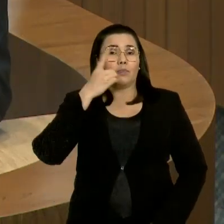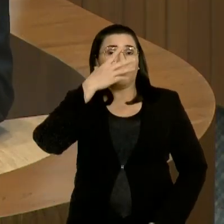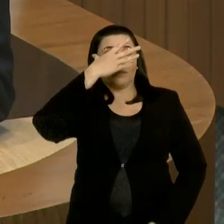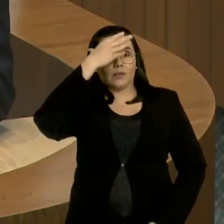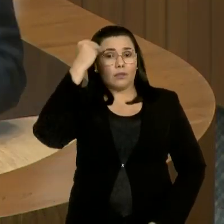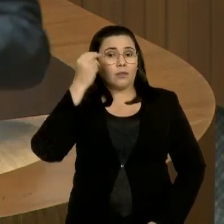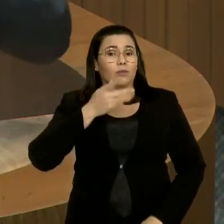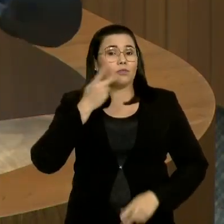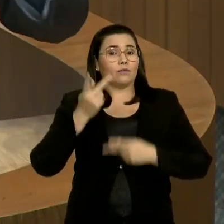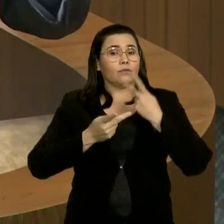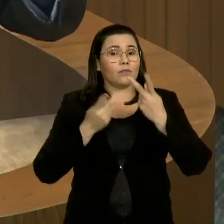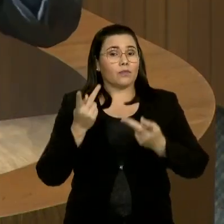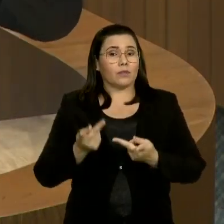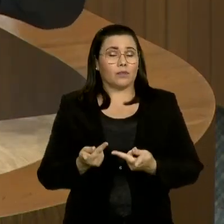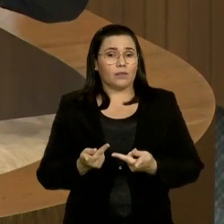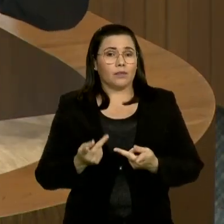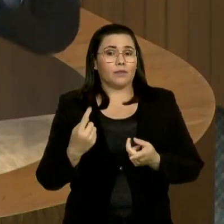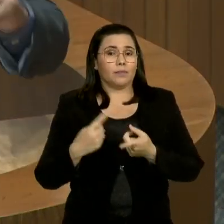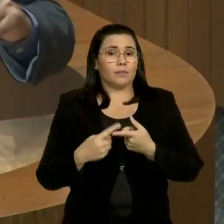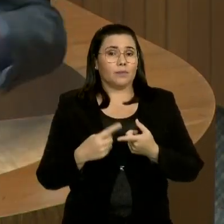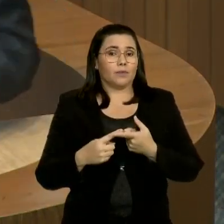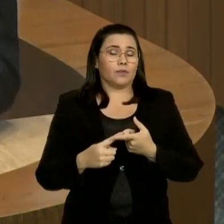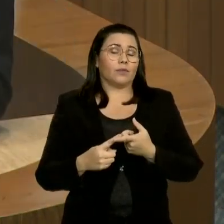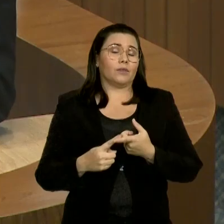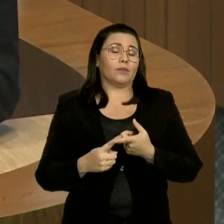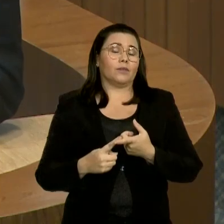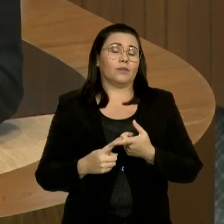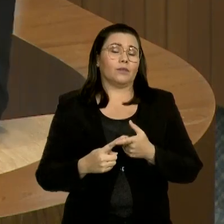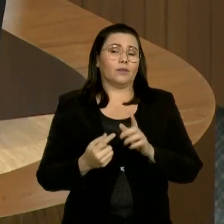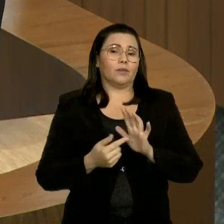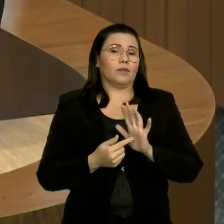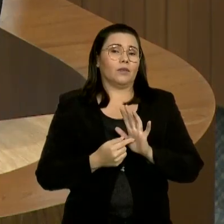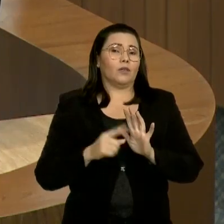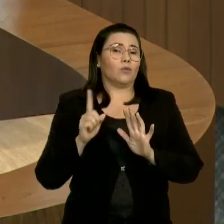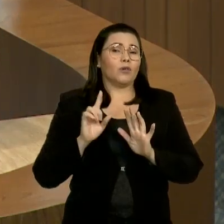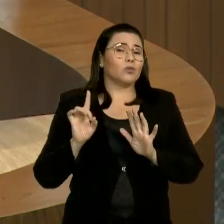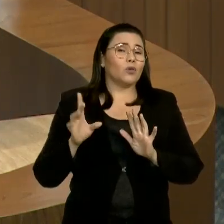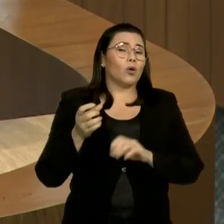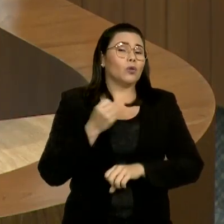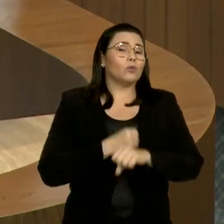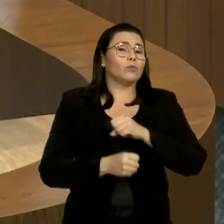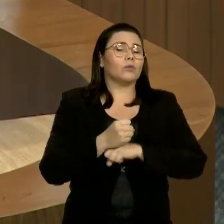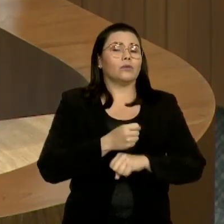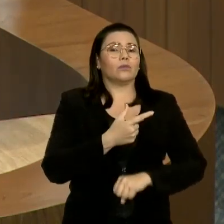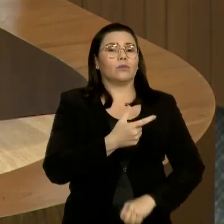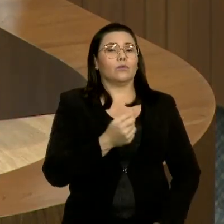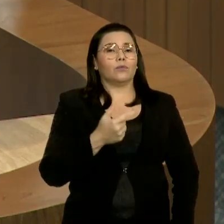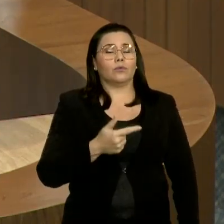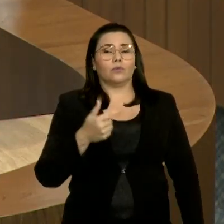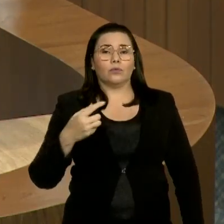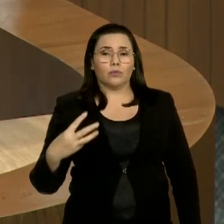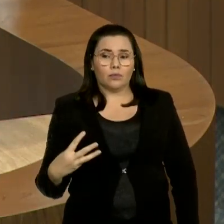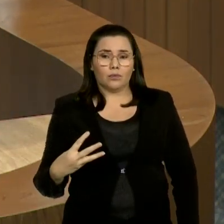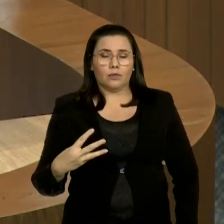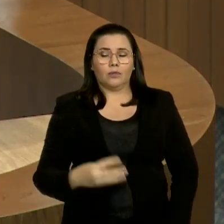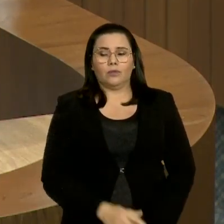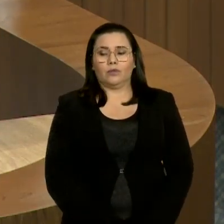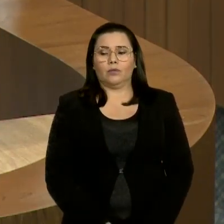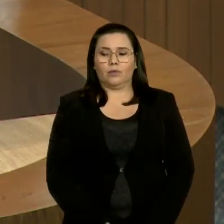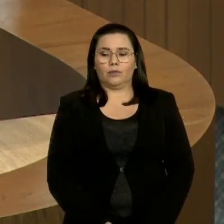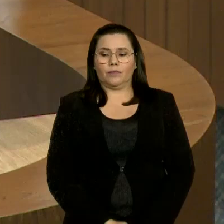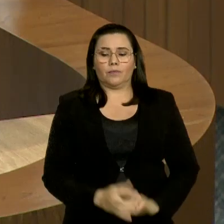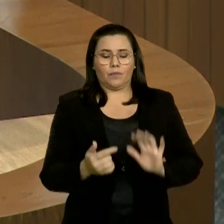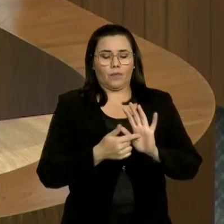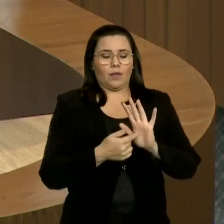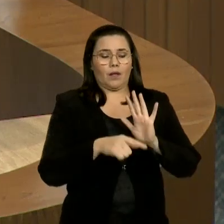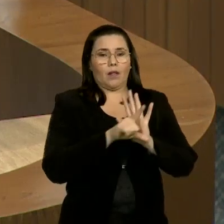importante que nós estamos tratando somente de 2023 Estamos tratando Como diz aqui no capte